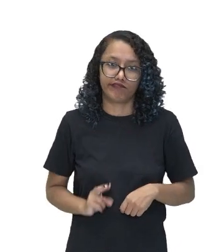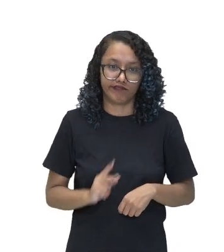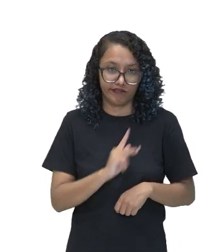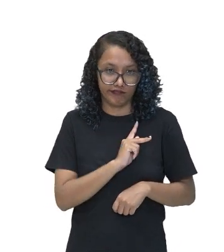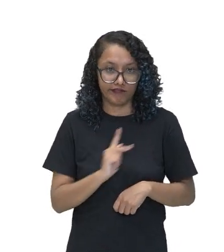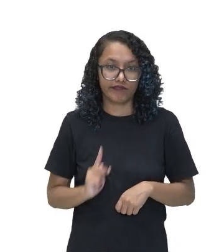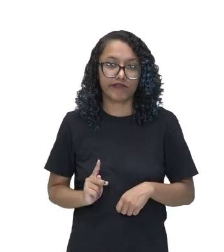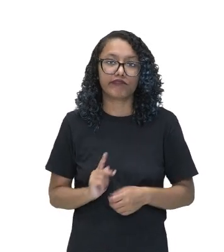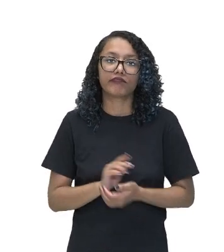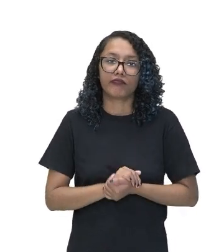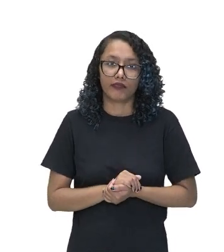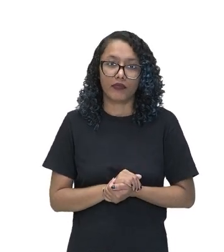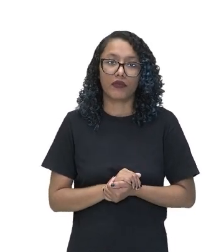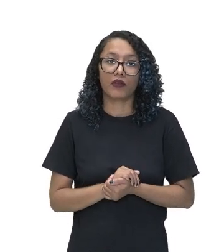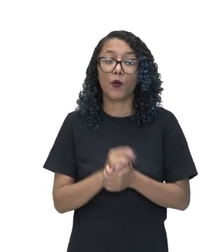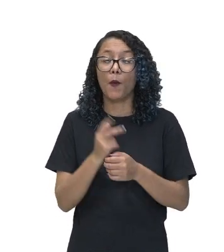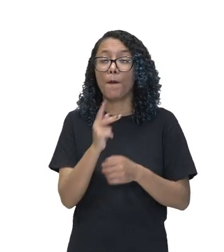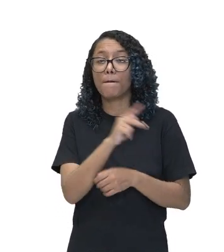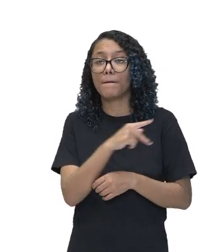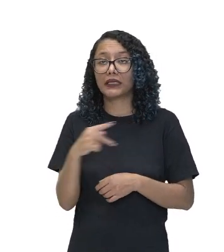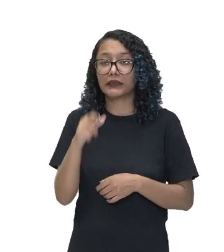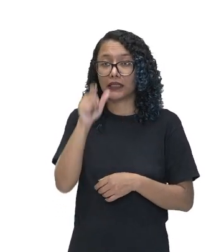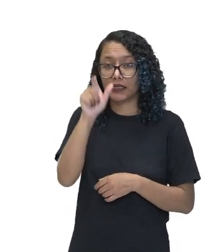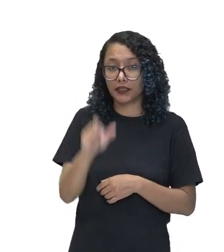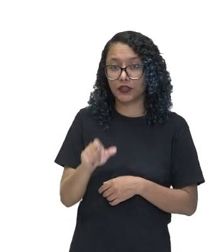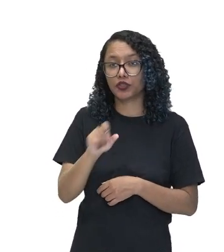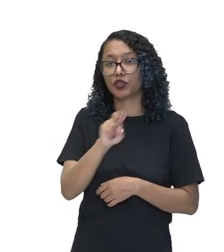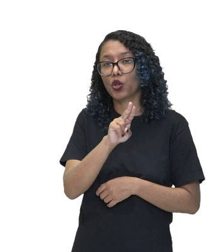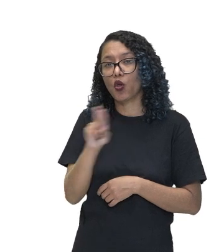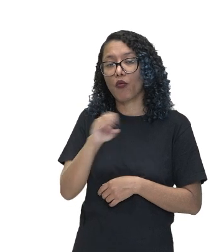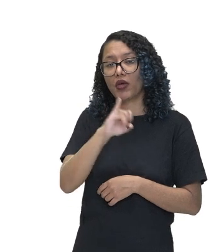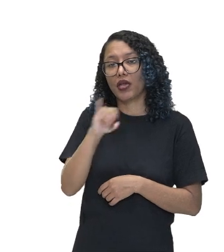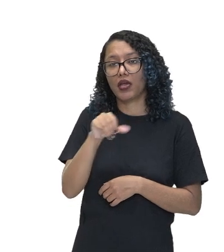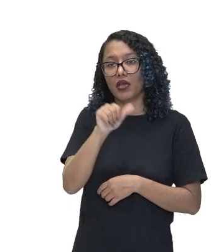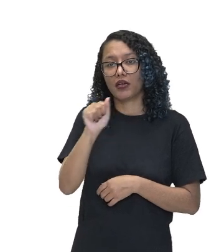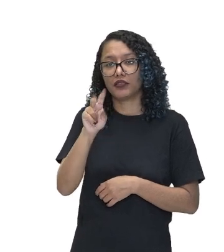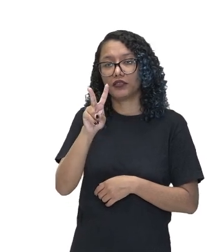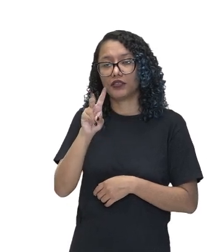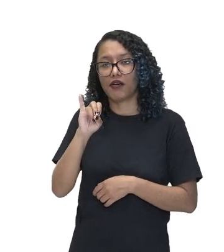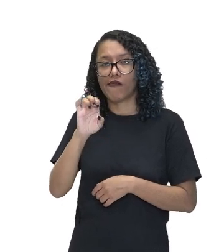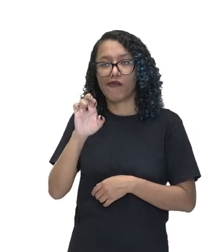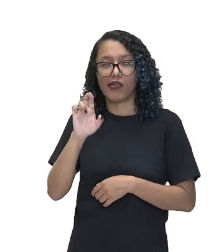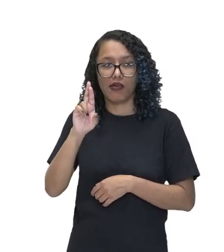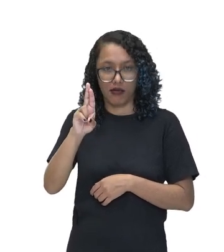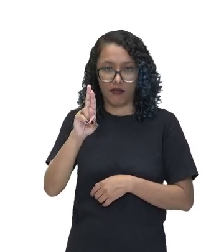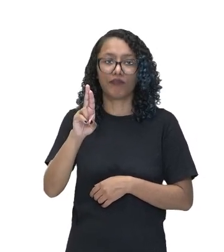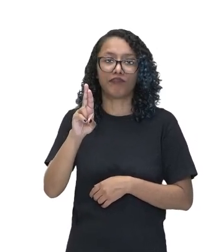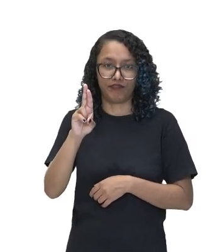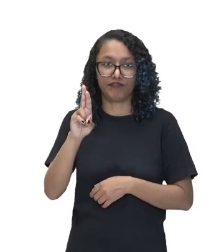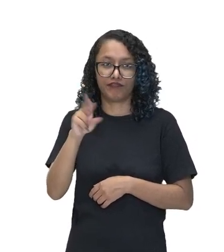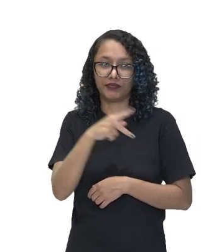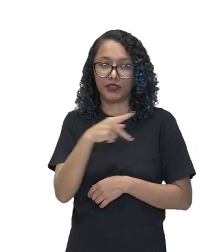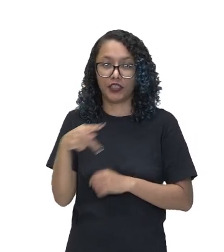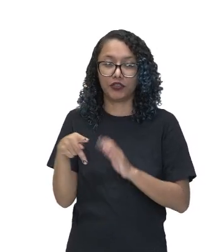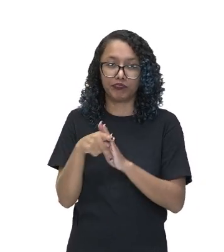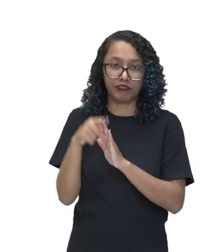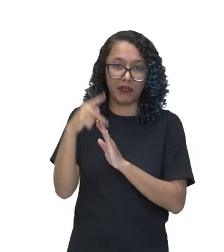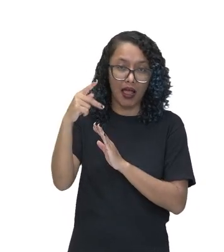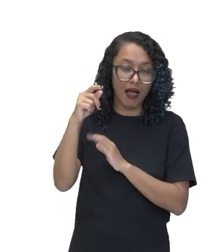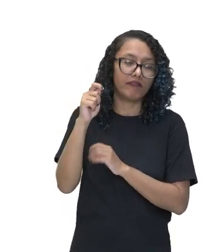presidencialista, governado por Javier Milei, o presidente da Argentina.